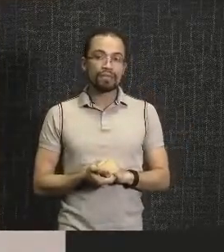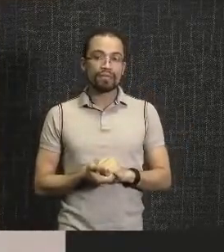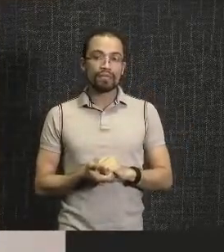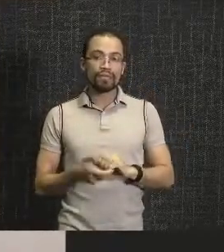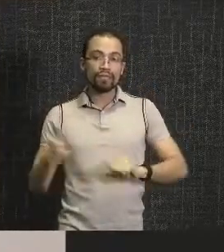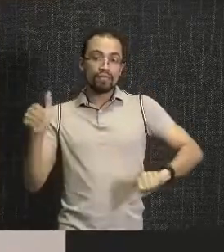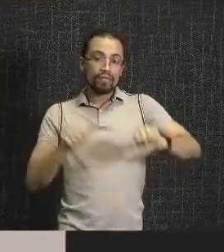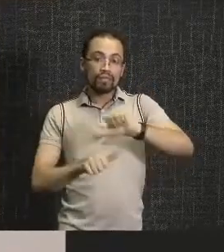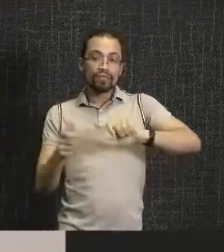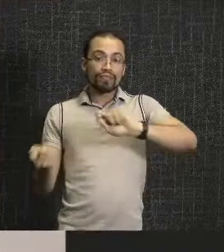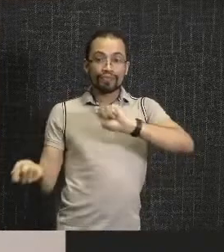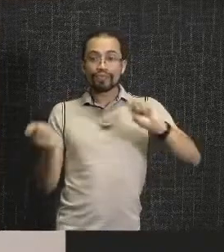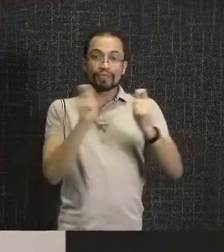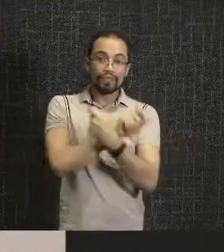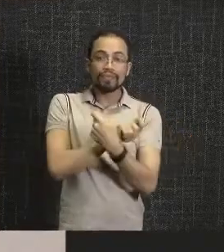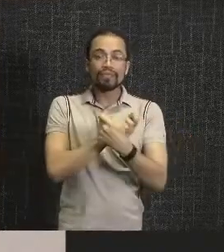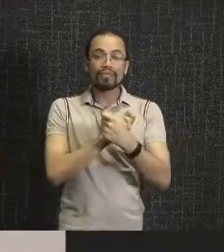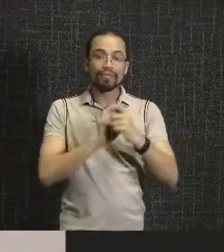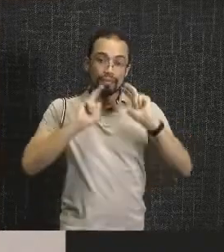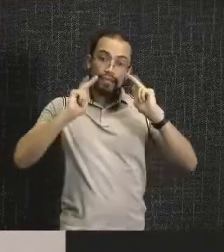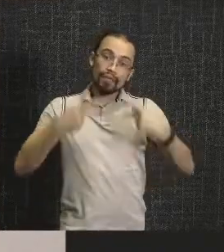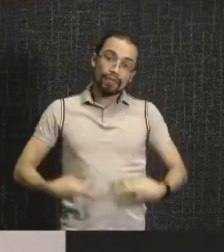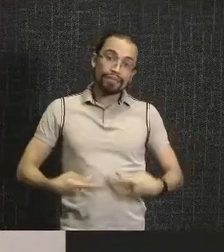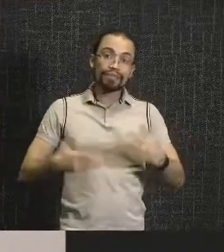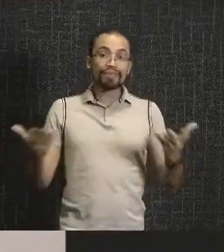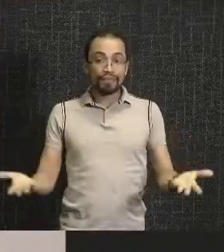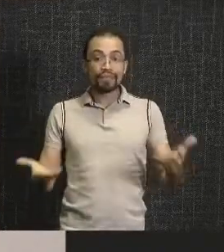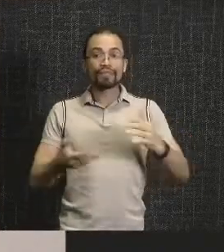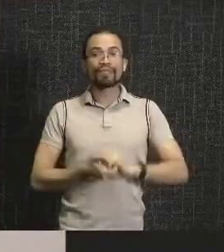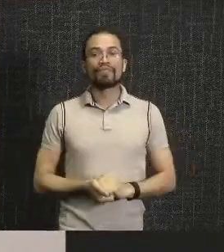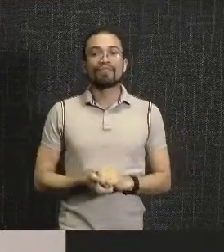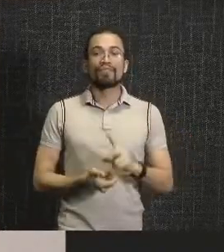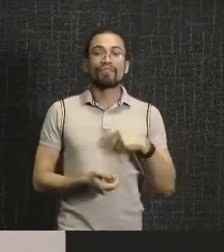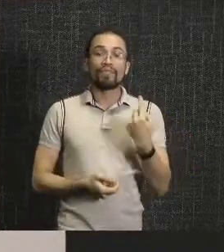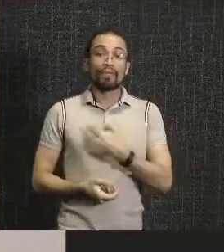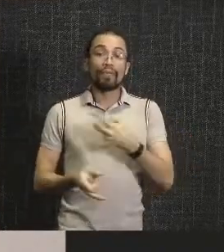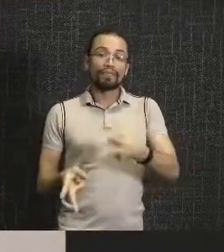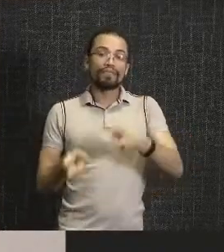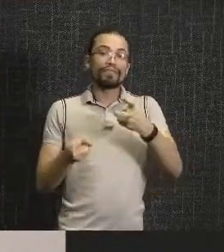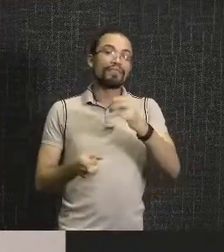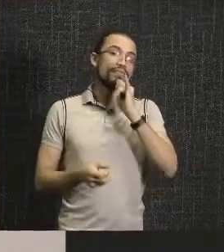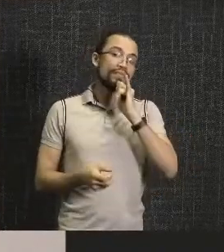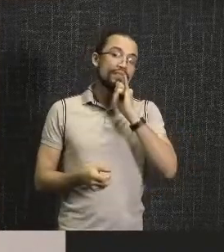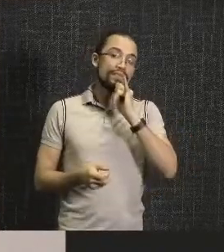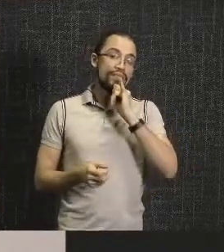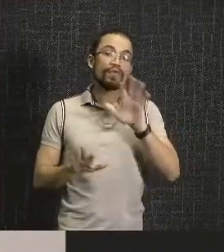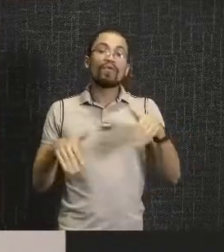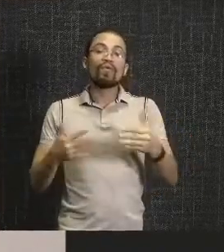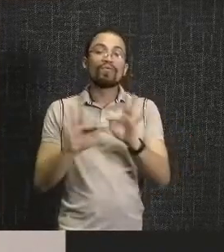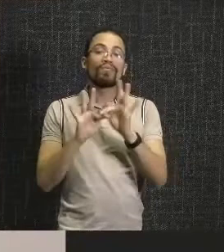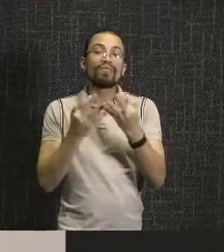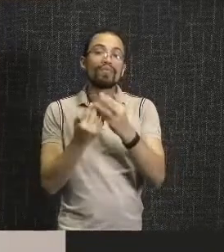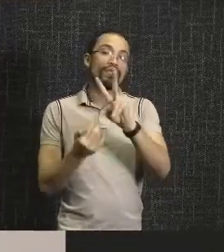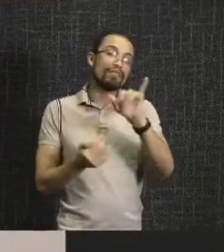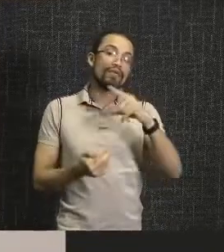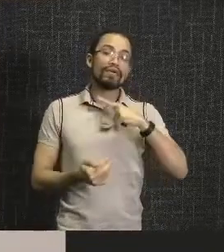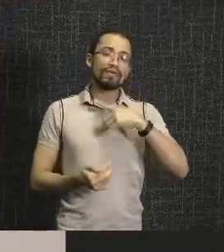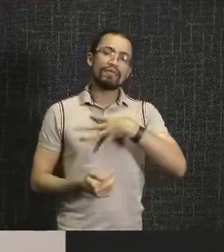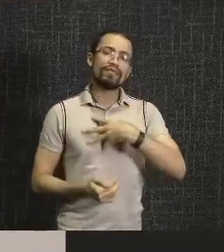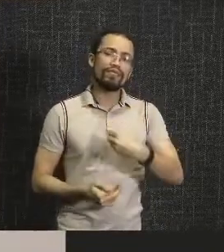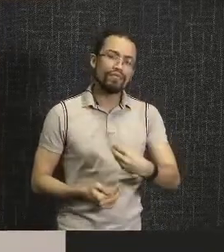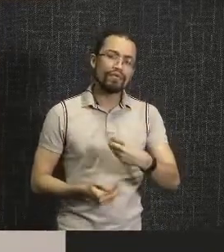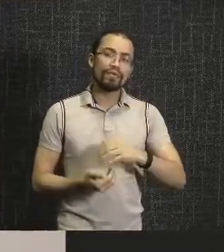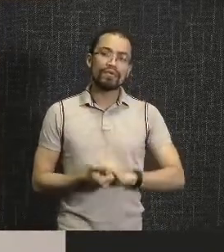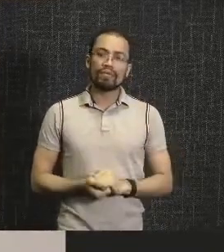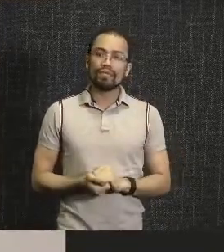coisa difícil, hábito de consumo também. Então, a gente percebe que, por exemplo, quando uma família vai ter filho,